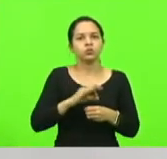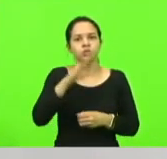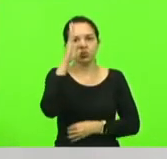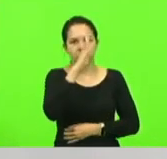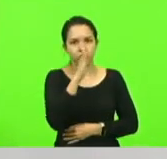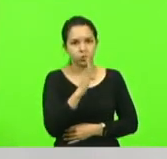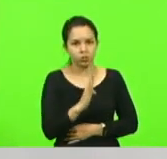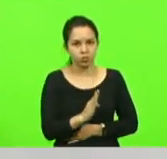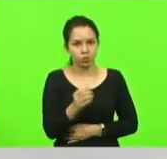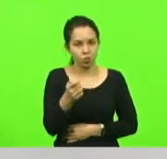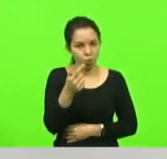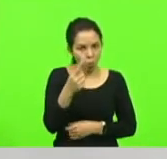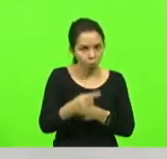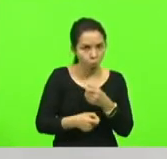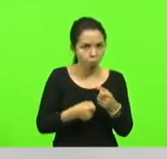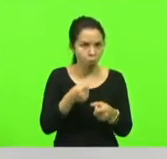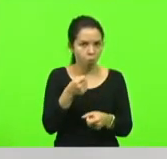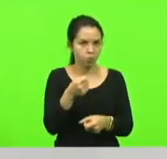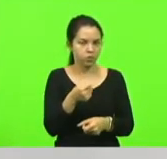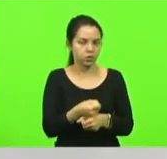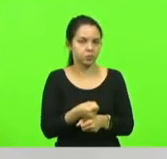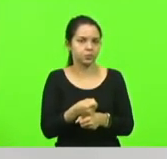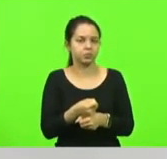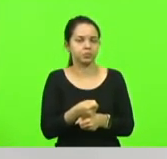ano, para que ele